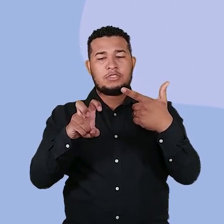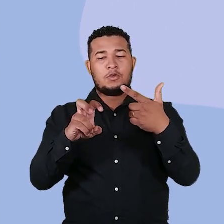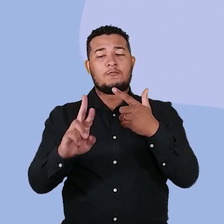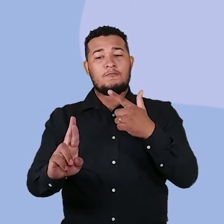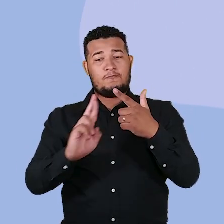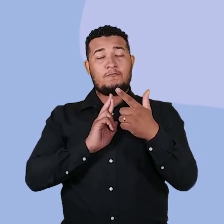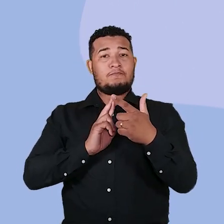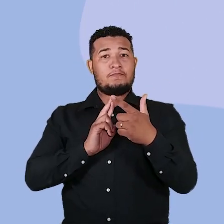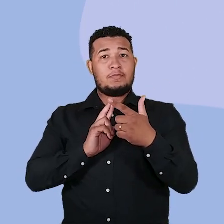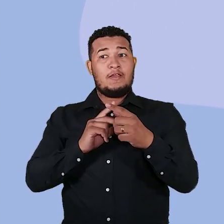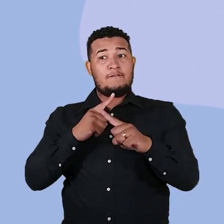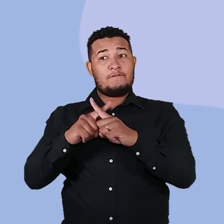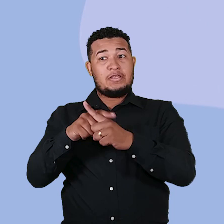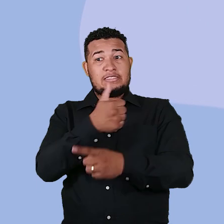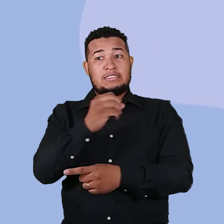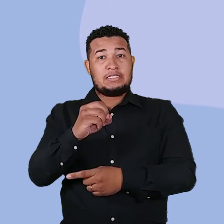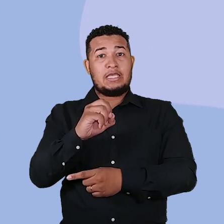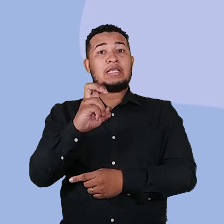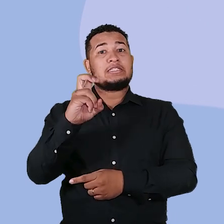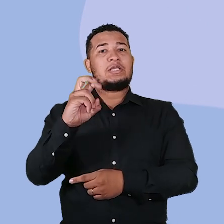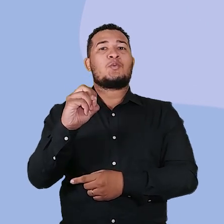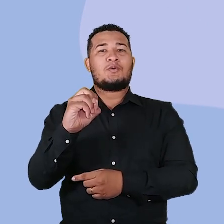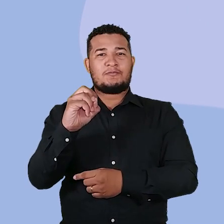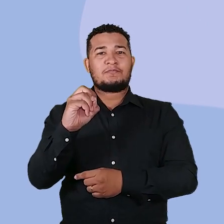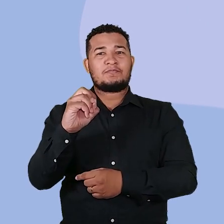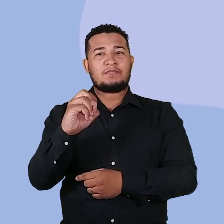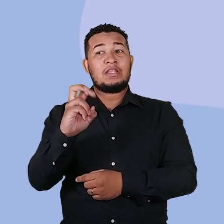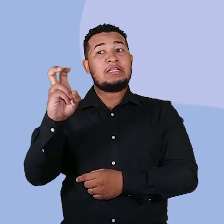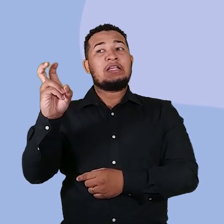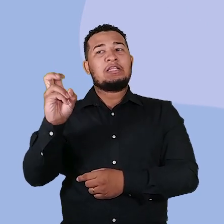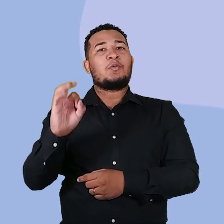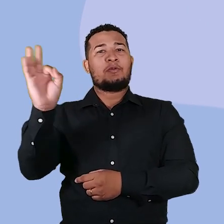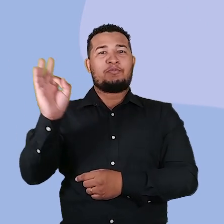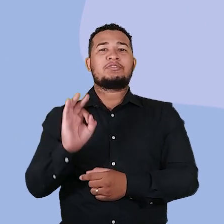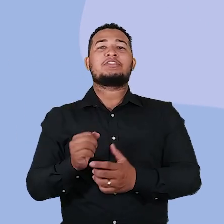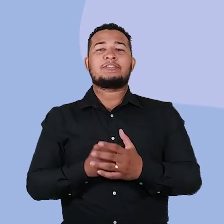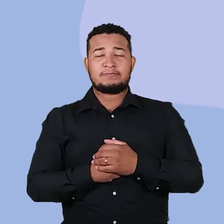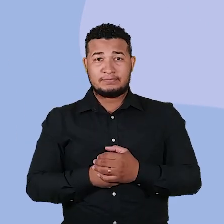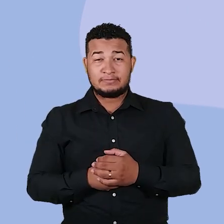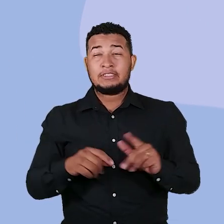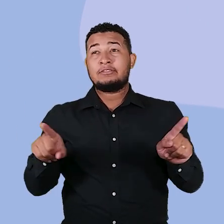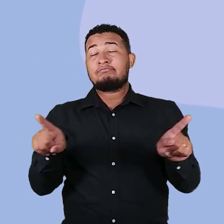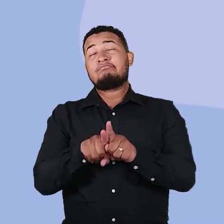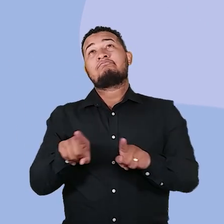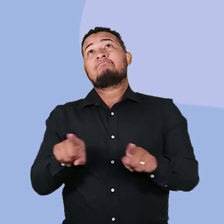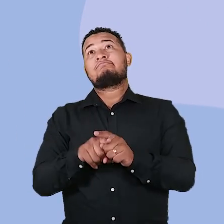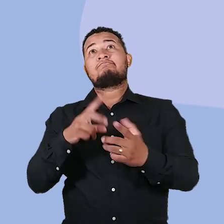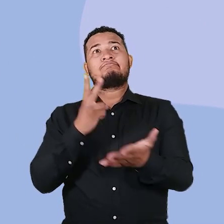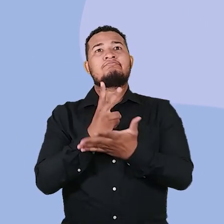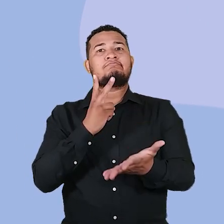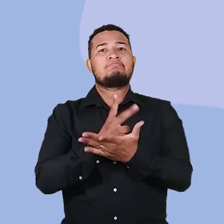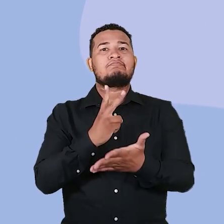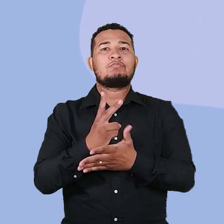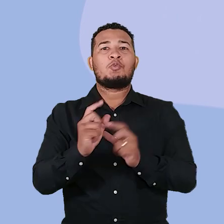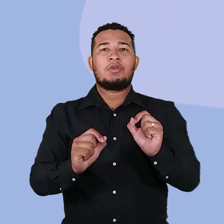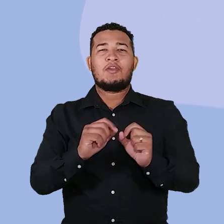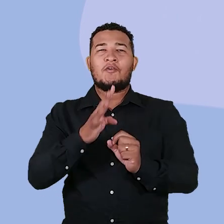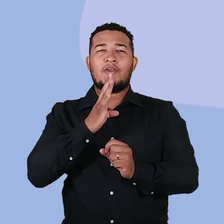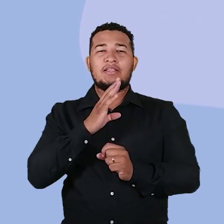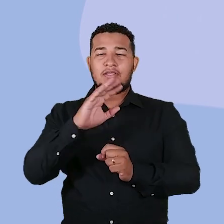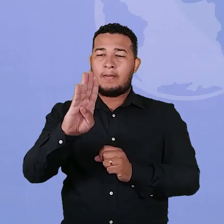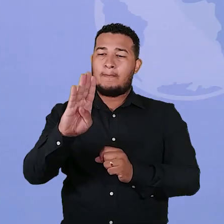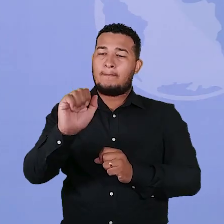multiplicar por 100 você vai achar cinquenta por cento outro exemplo que cai demais